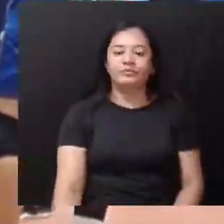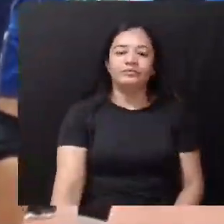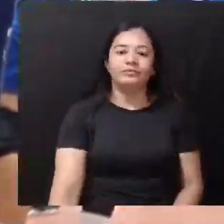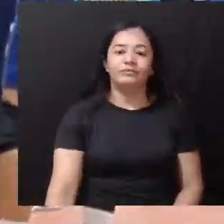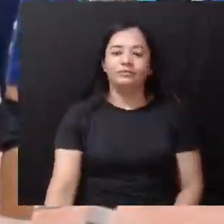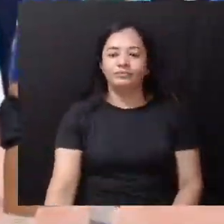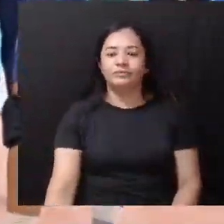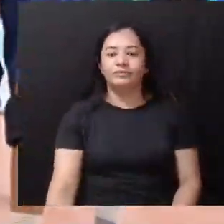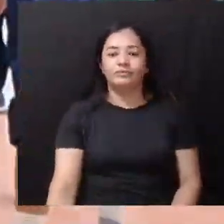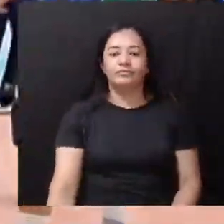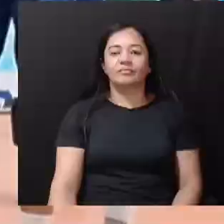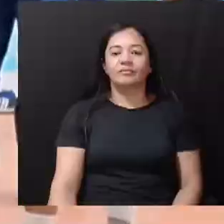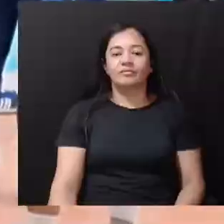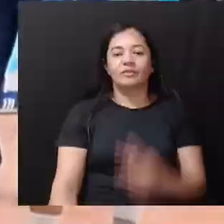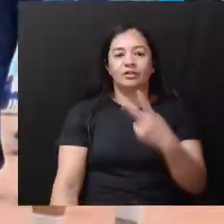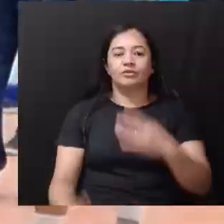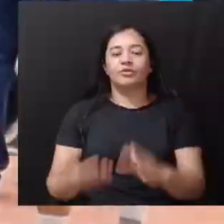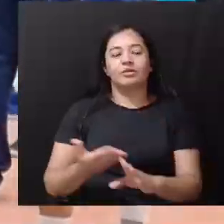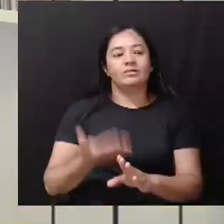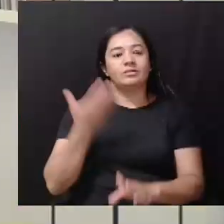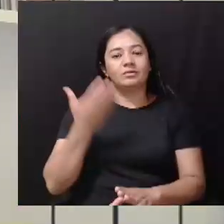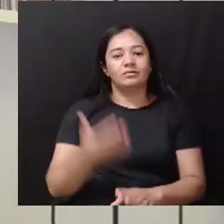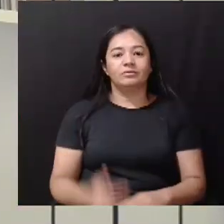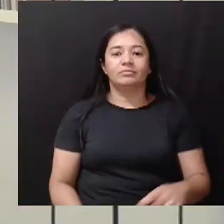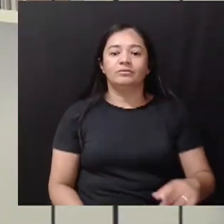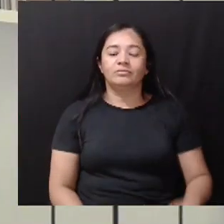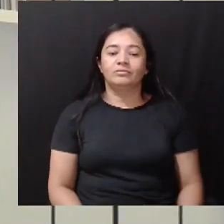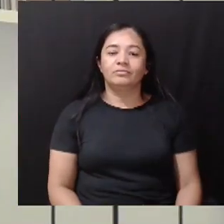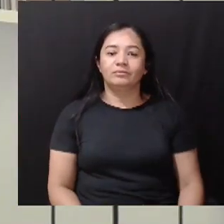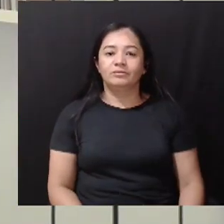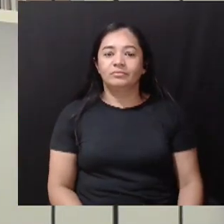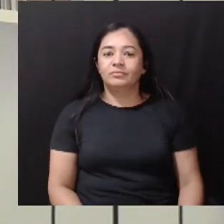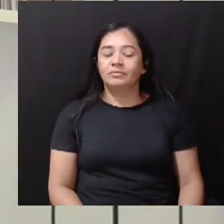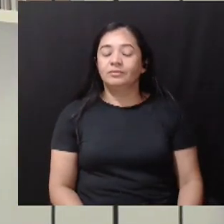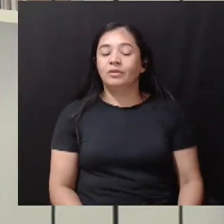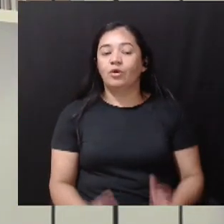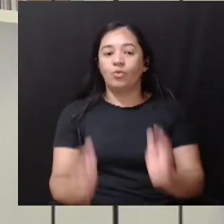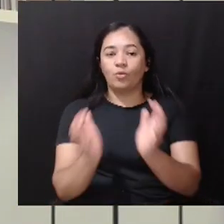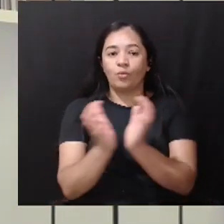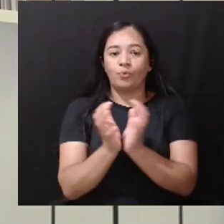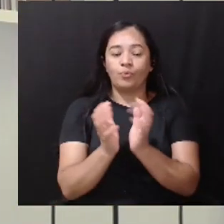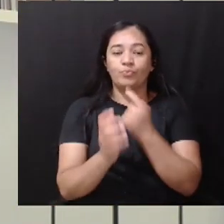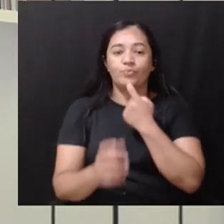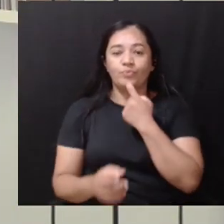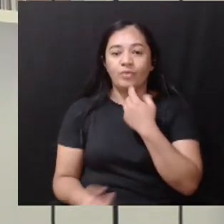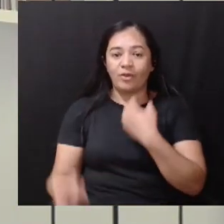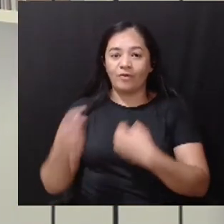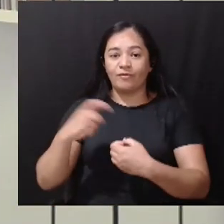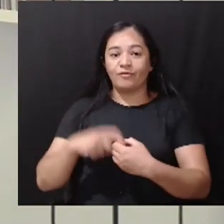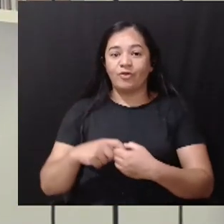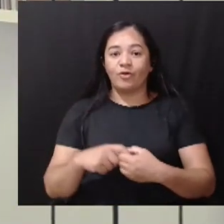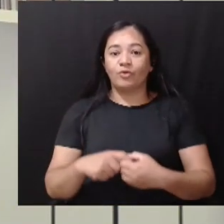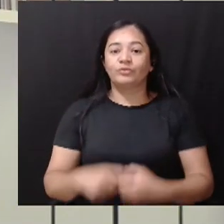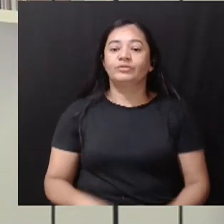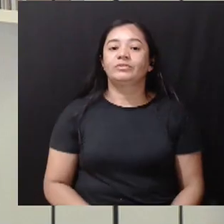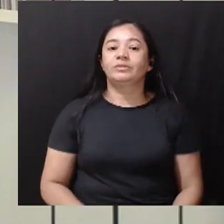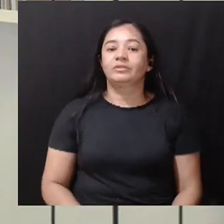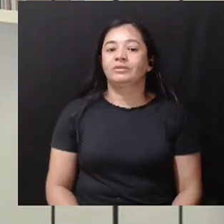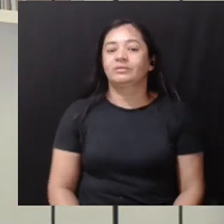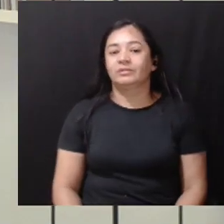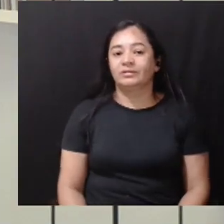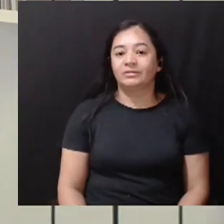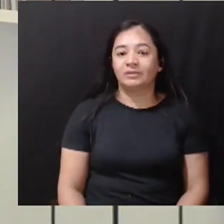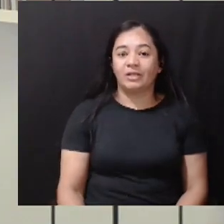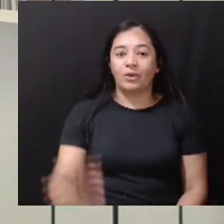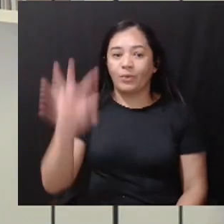do vice-líder Cruzeiro, que tem 20. A equipe campineira volta à quadra depois de amanhã, nesta